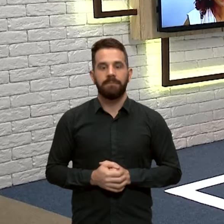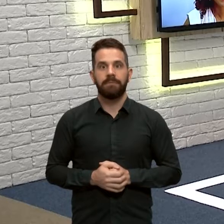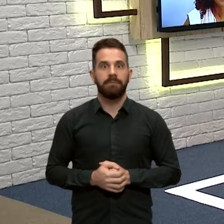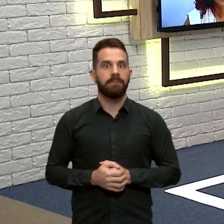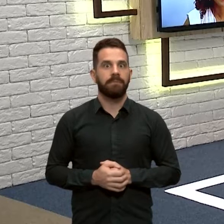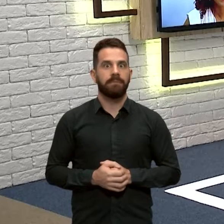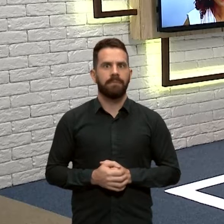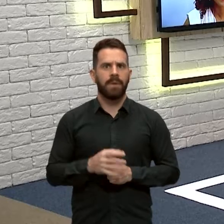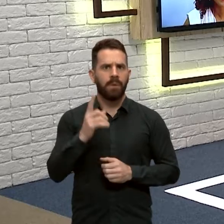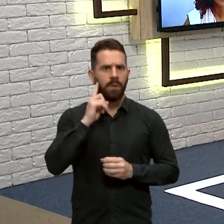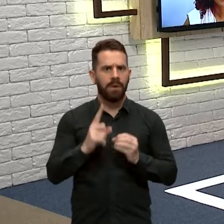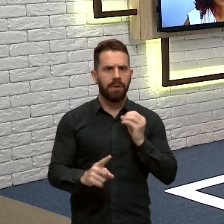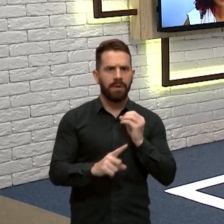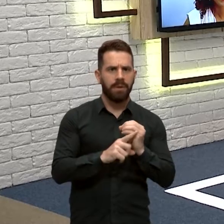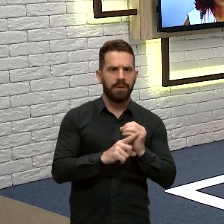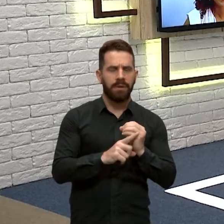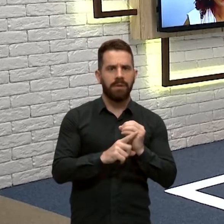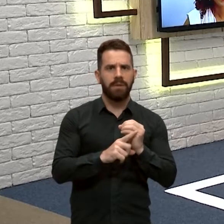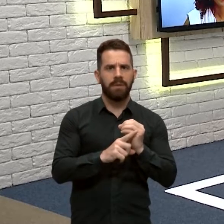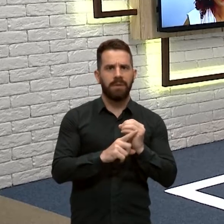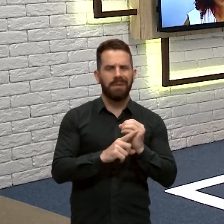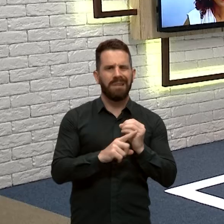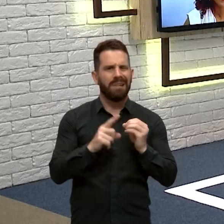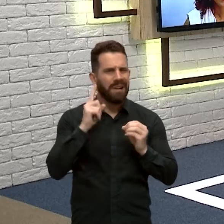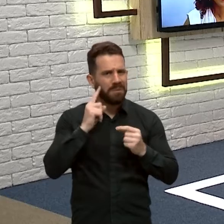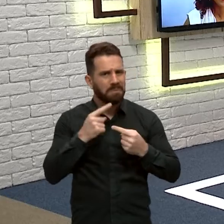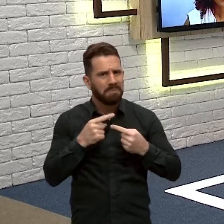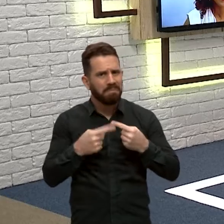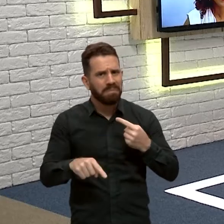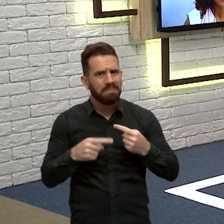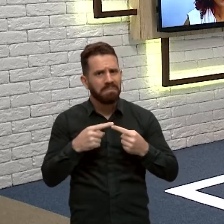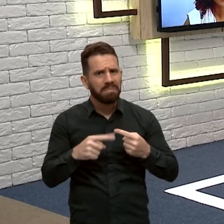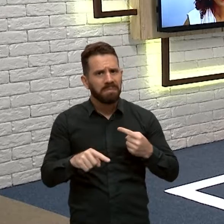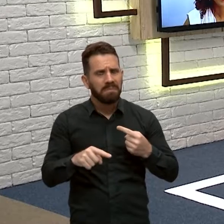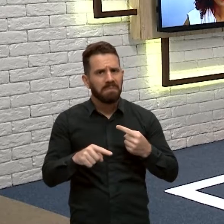Não estamos te escutando ainda, acho que está com algum probleminha.